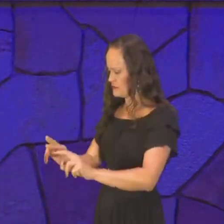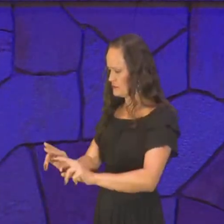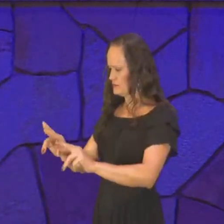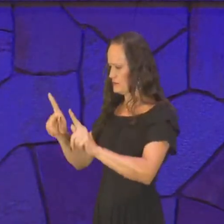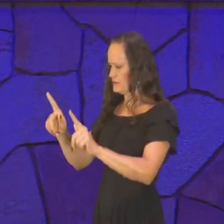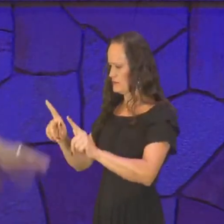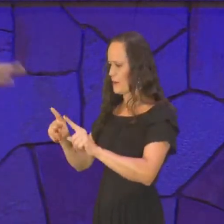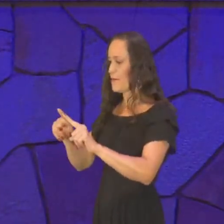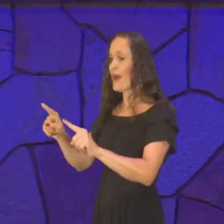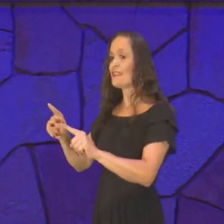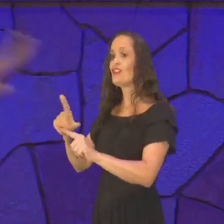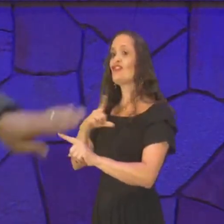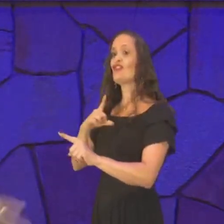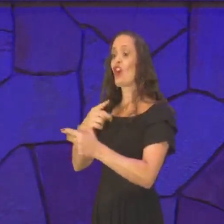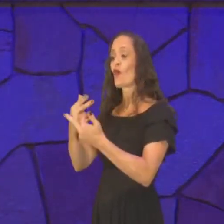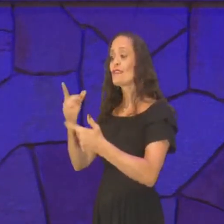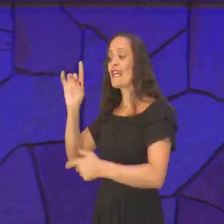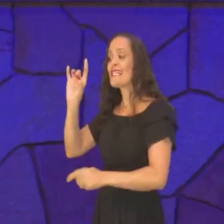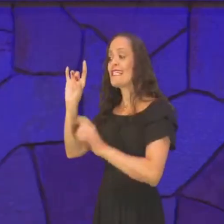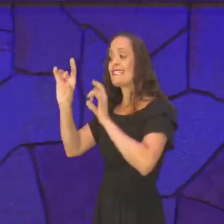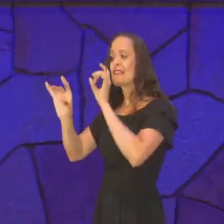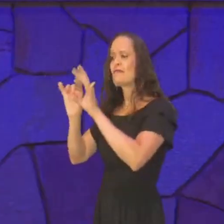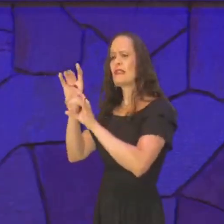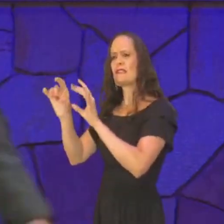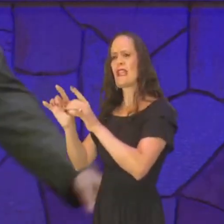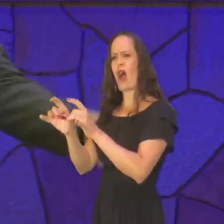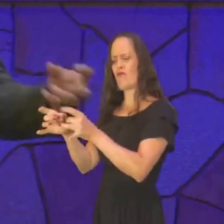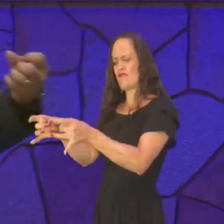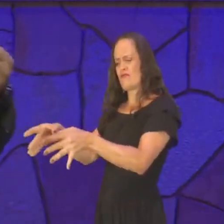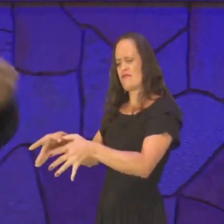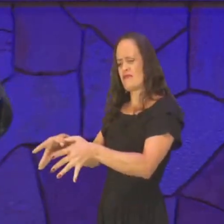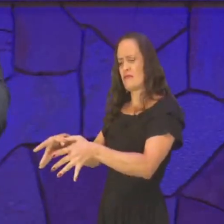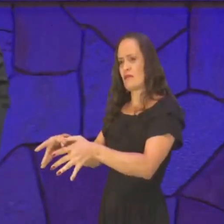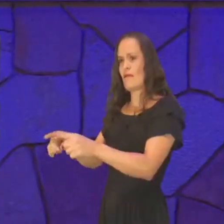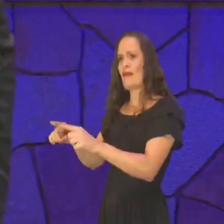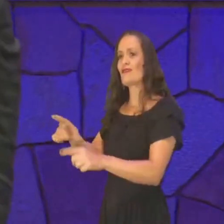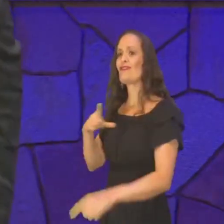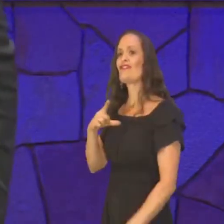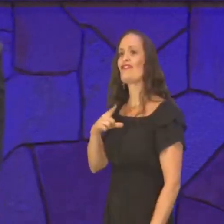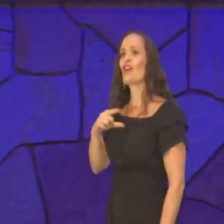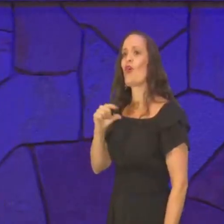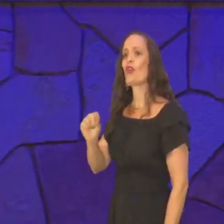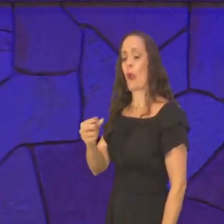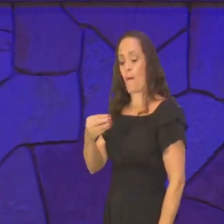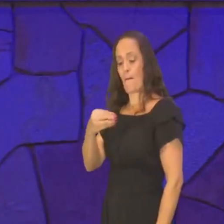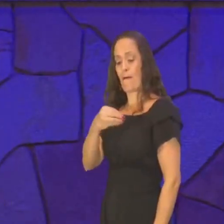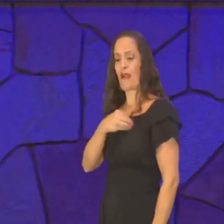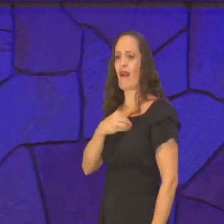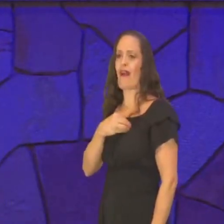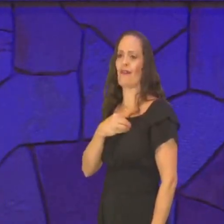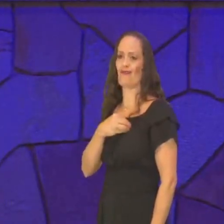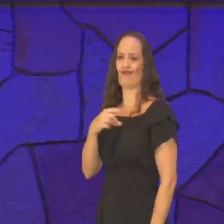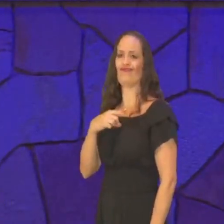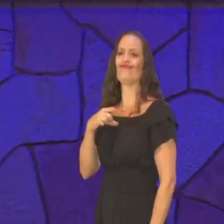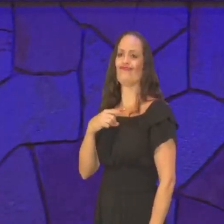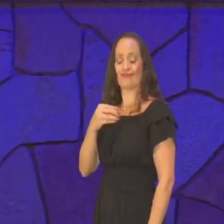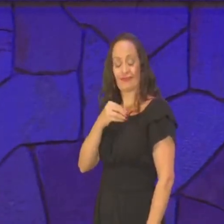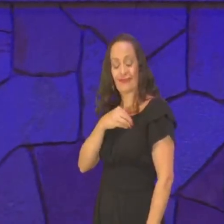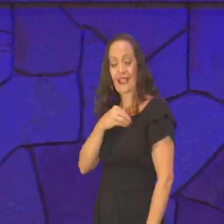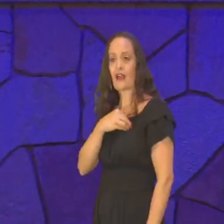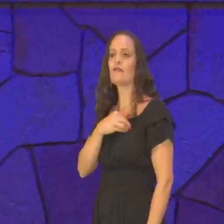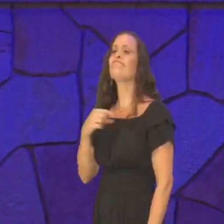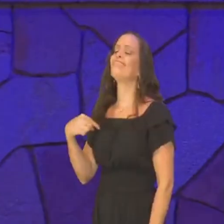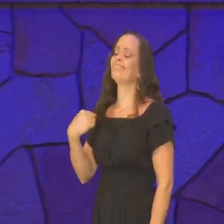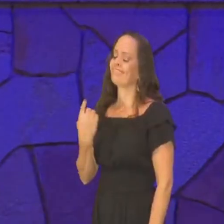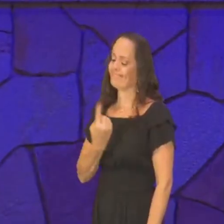deixado para trás, havia sido abandonado. O pecado havia tomado conta do coração daquele povo, e quantas vezes nós